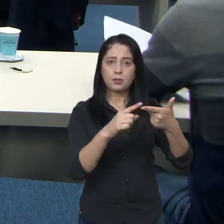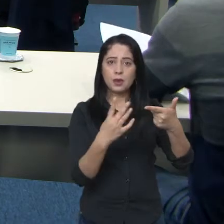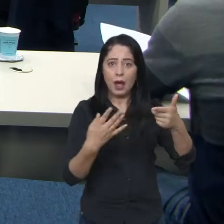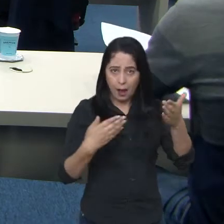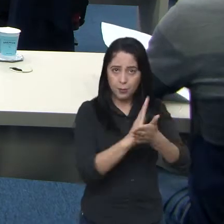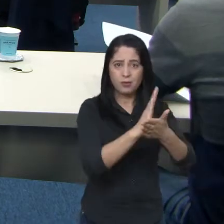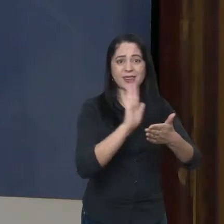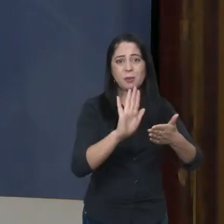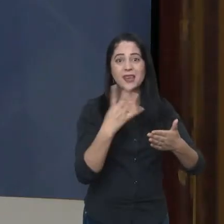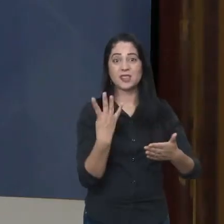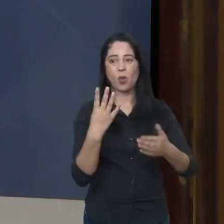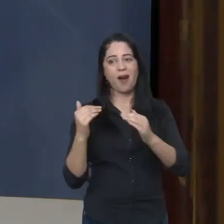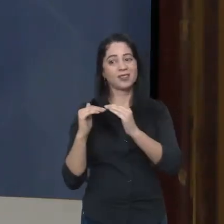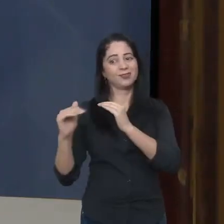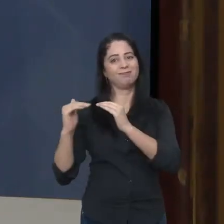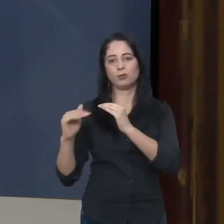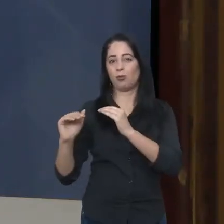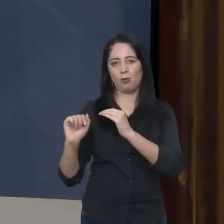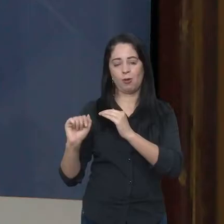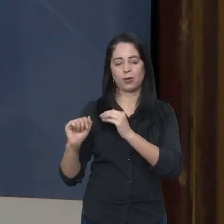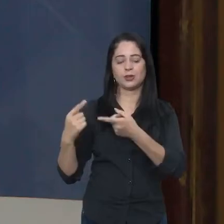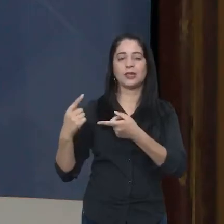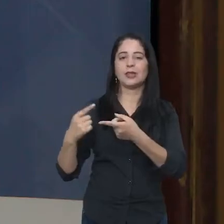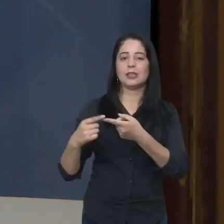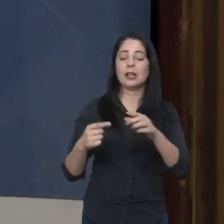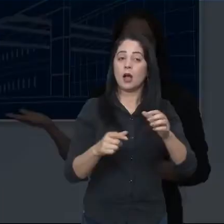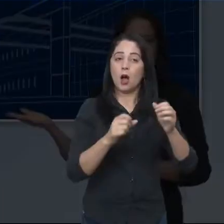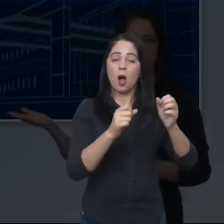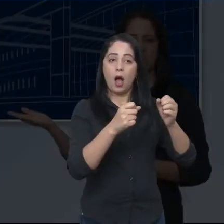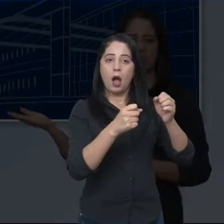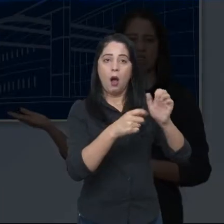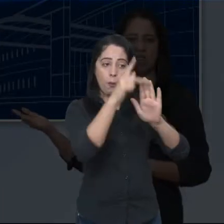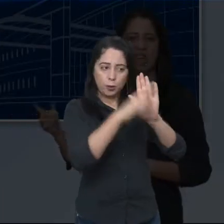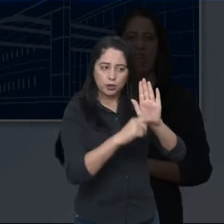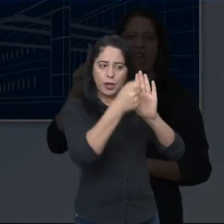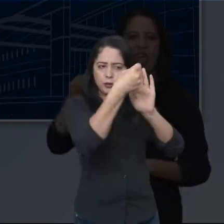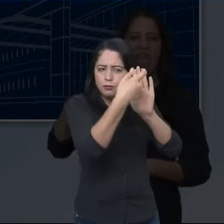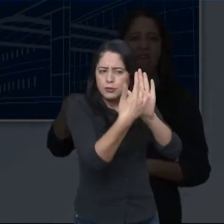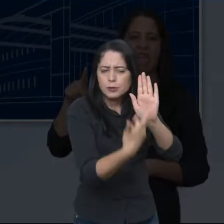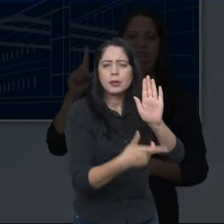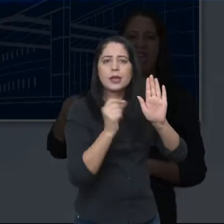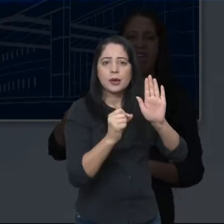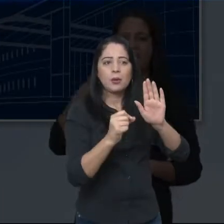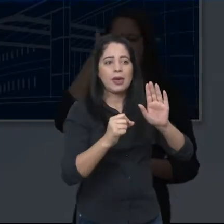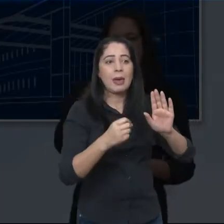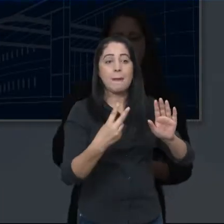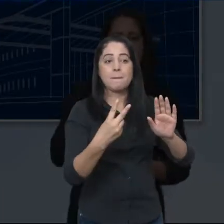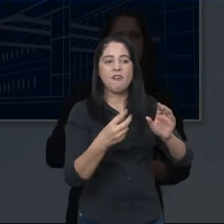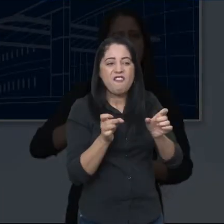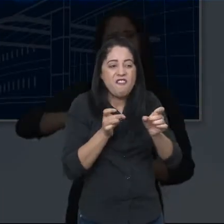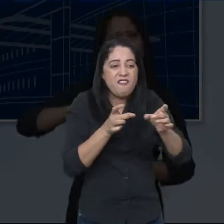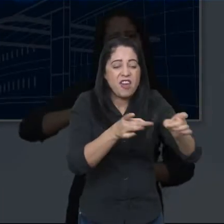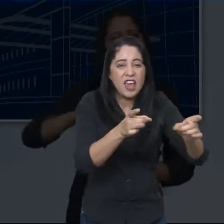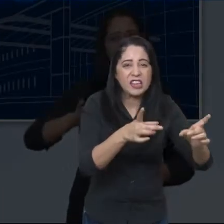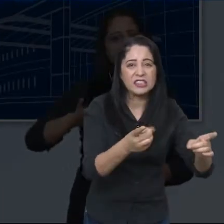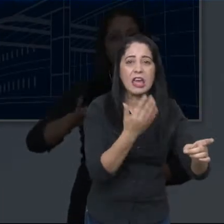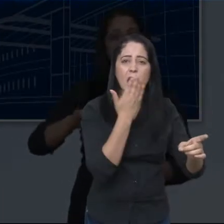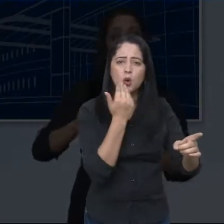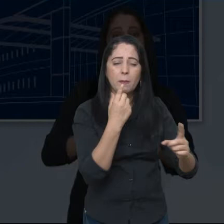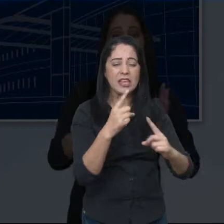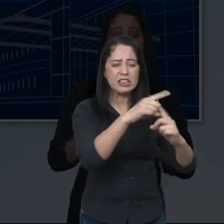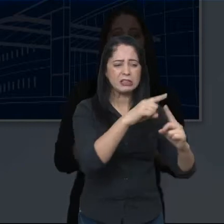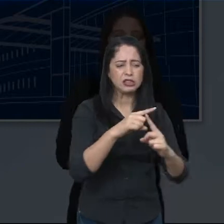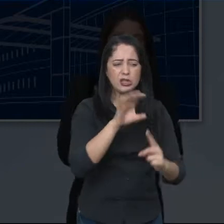votos contrários, é de autoria do vereador Milton Vieira Filho. A matéria proíbe a comercialização de produtos alimentícios